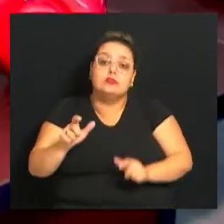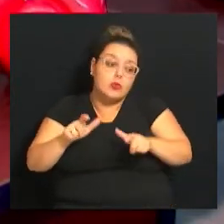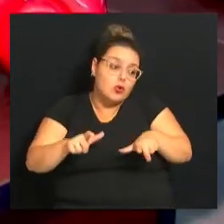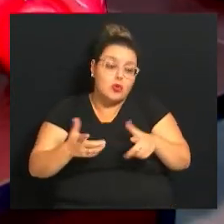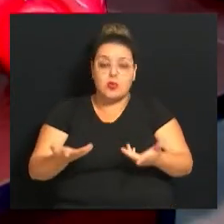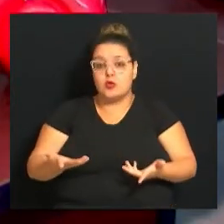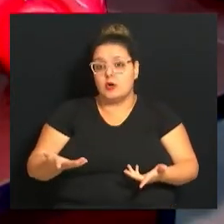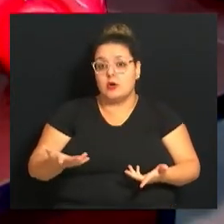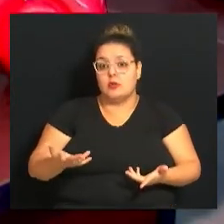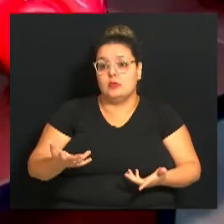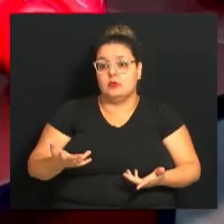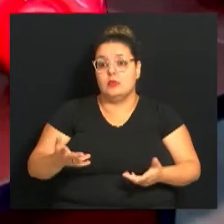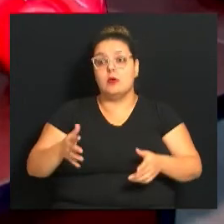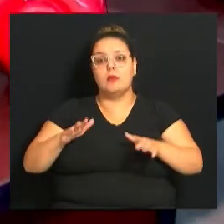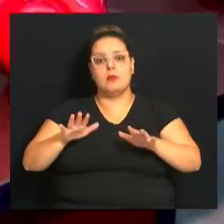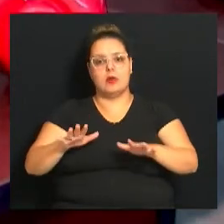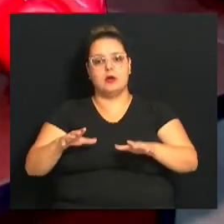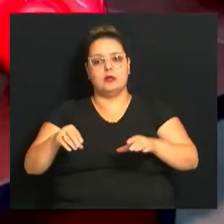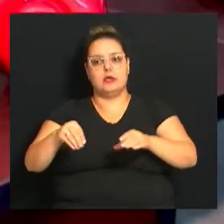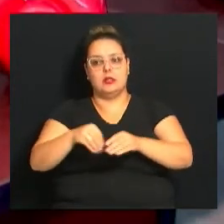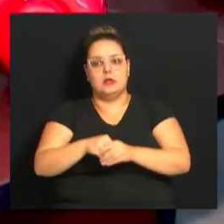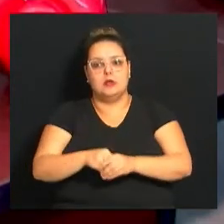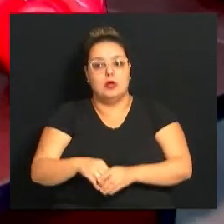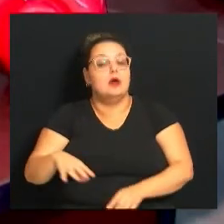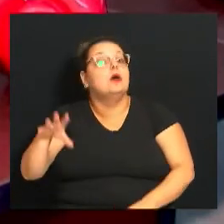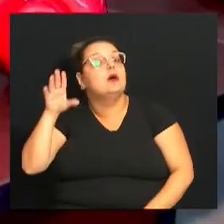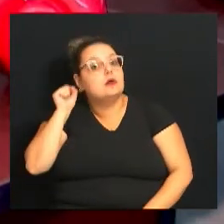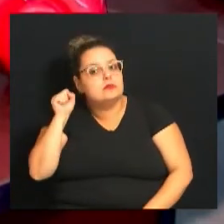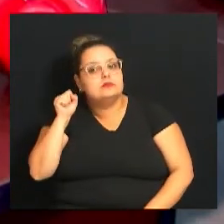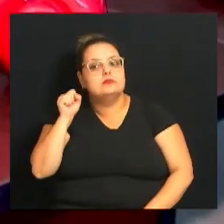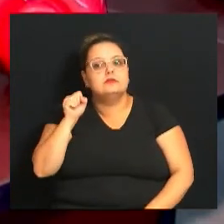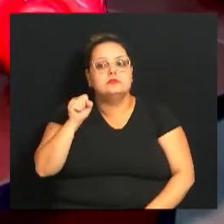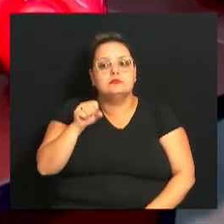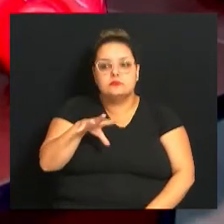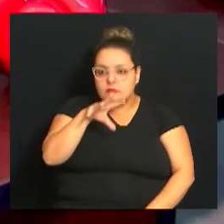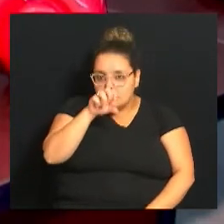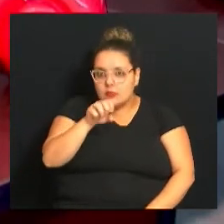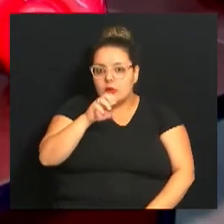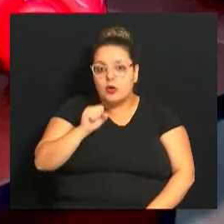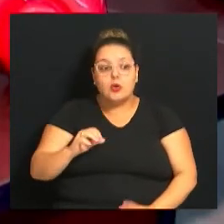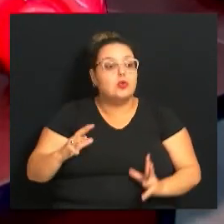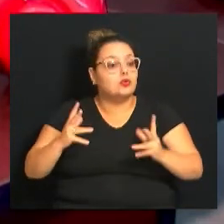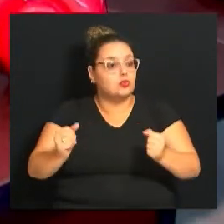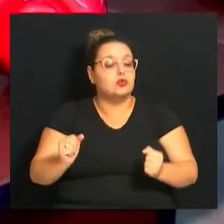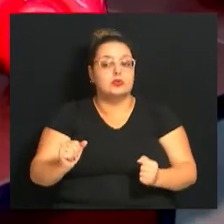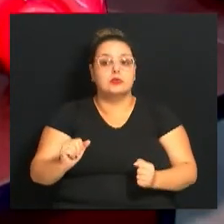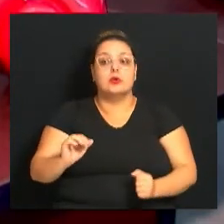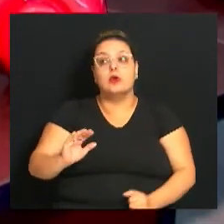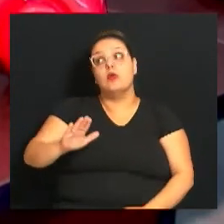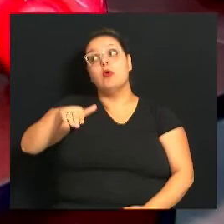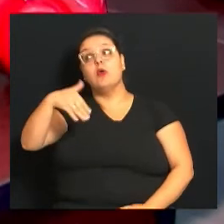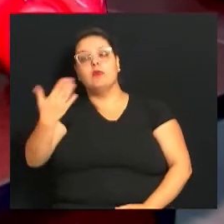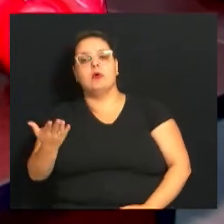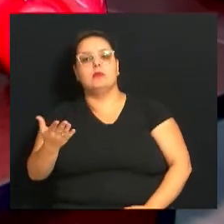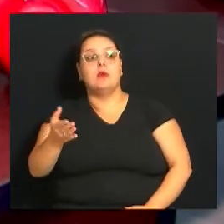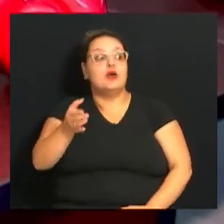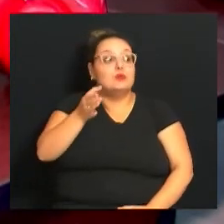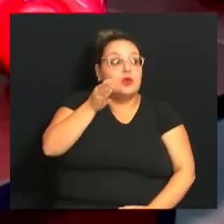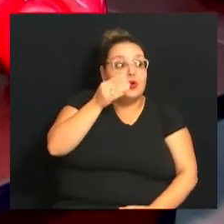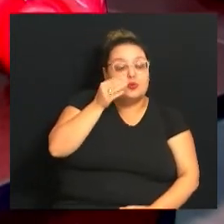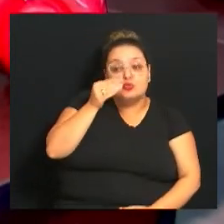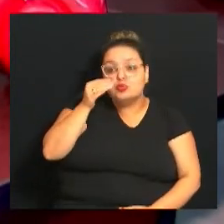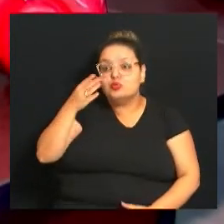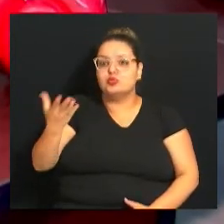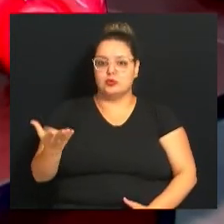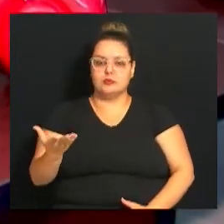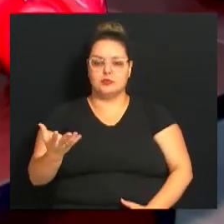desloca tudo. Mas ele está ali dentro, escutando sons e sentindo o cheiro de tudo que está acontecendo lá fora. E isso gera uma curiosidade. E no caso desse